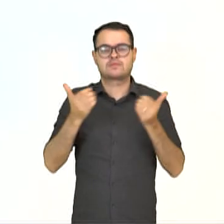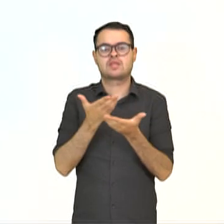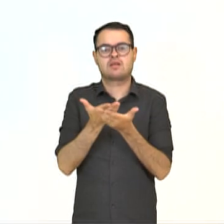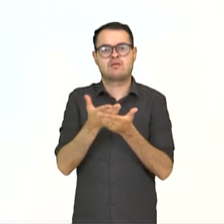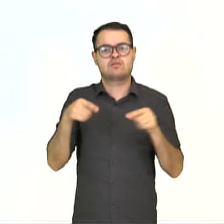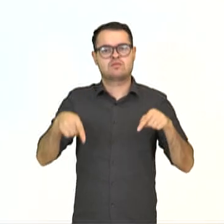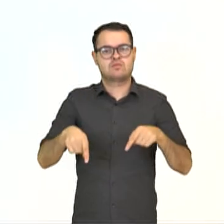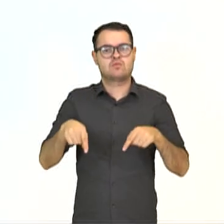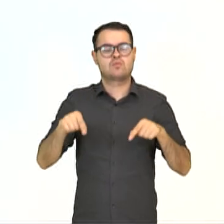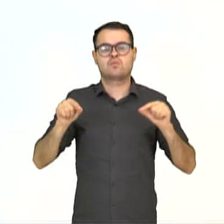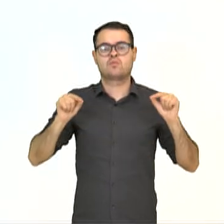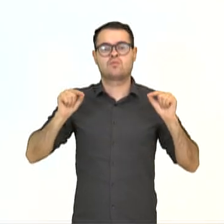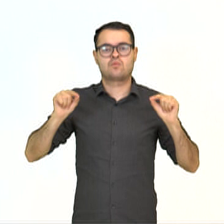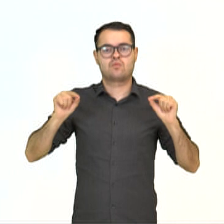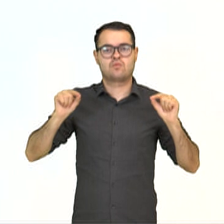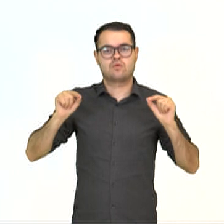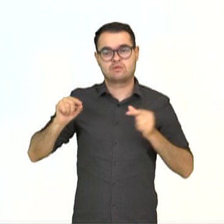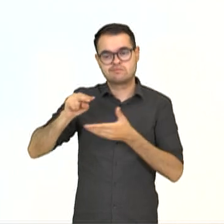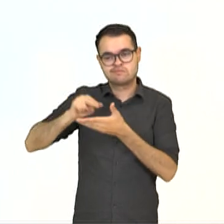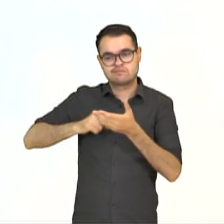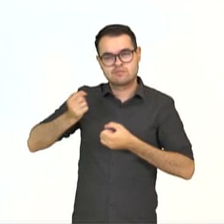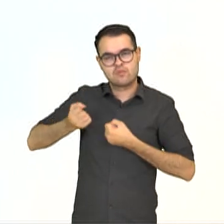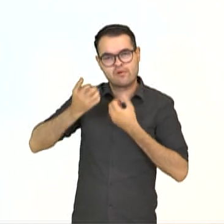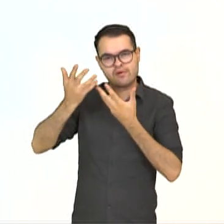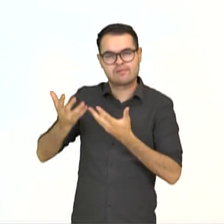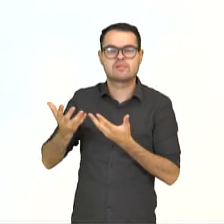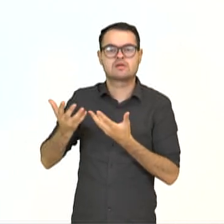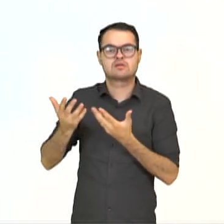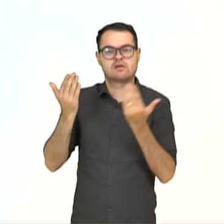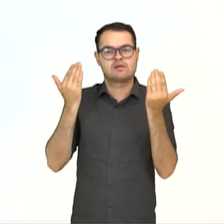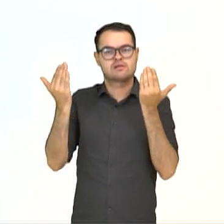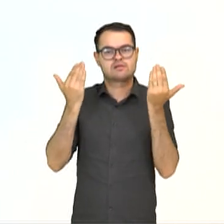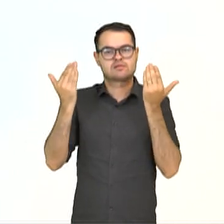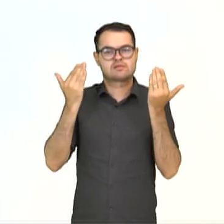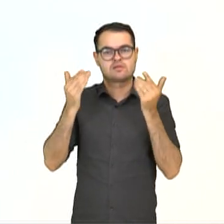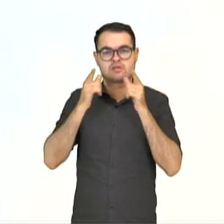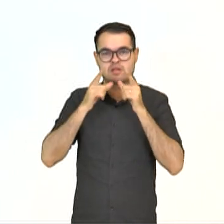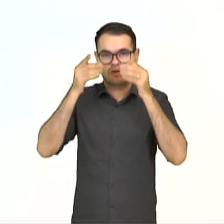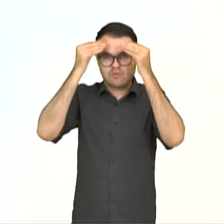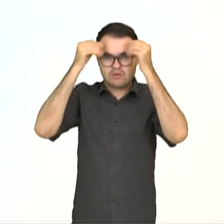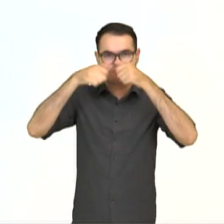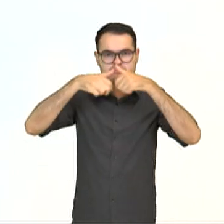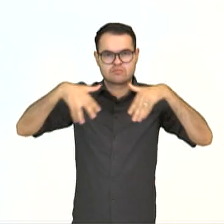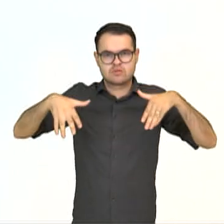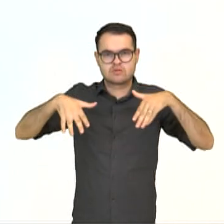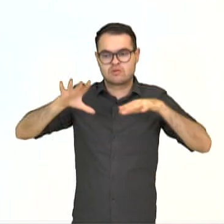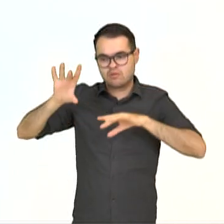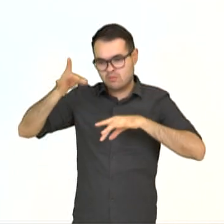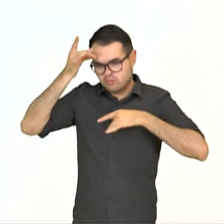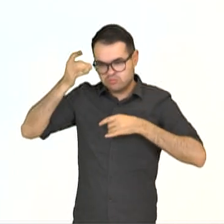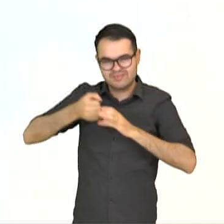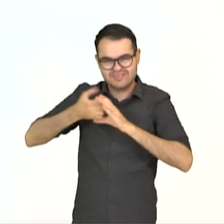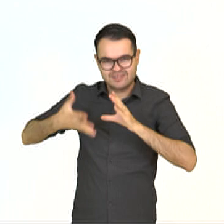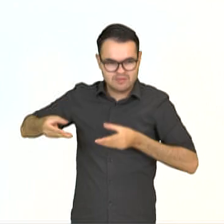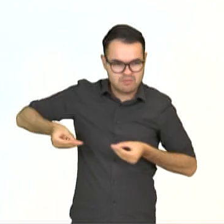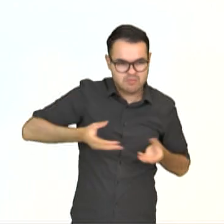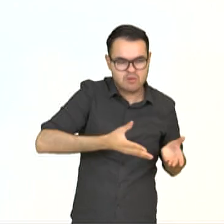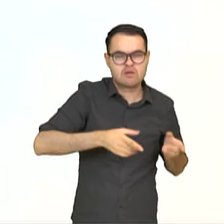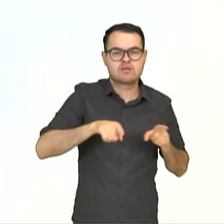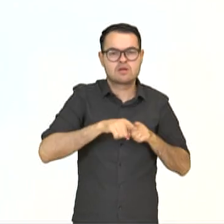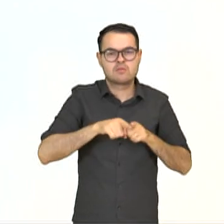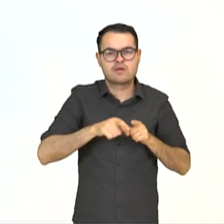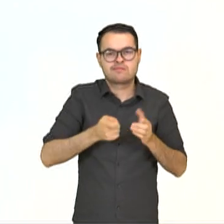de hoje, nós realizamos a leitura de poemas, analisamos a figura de linguagem personificação e produzimos